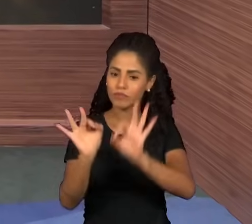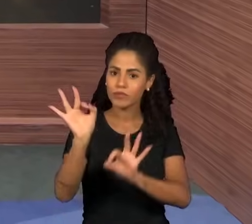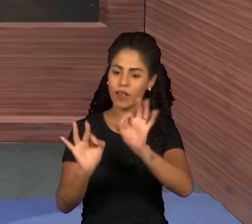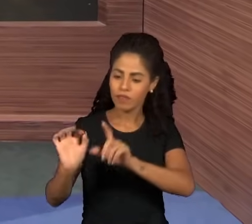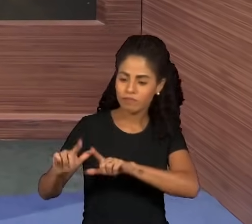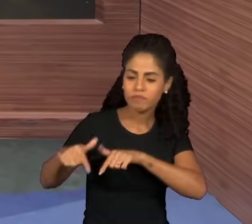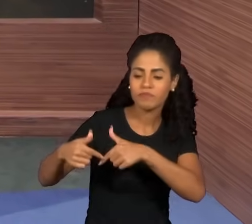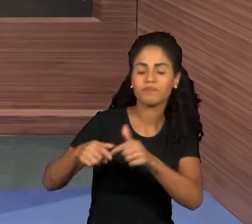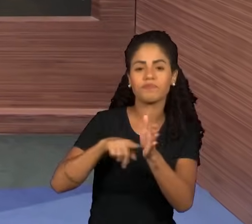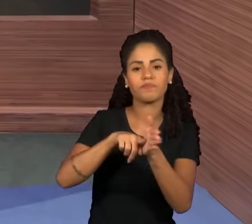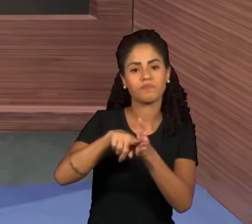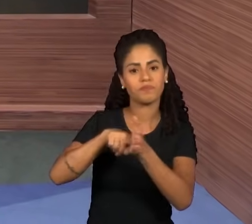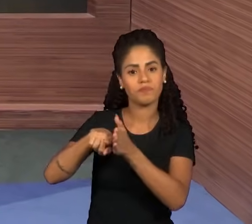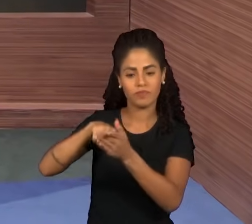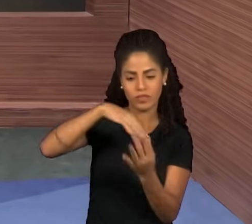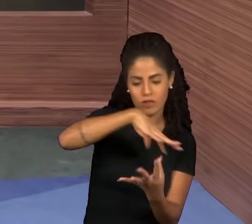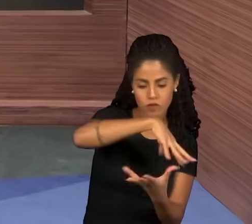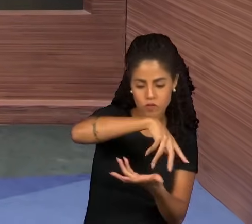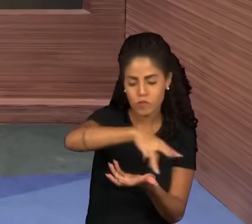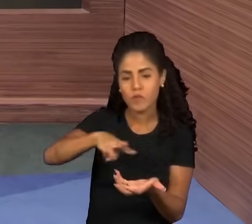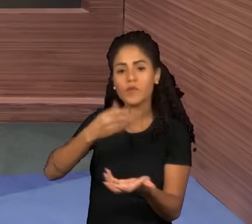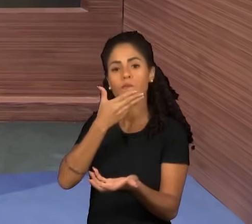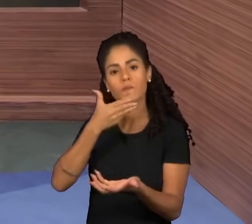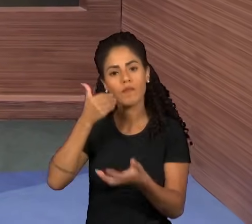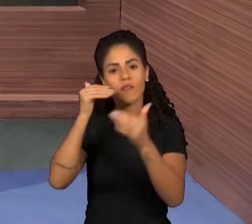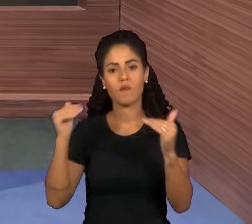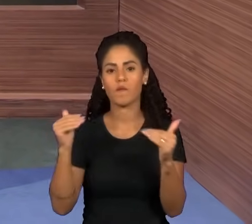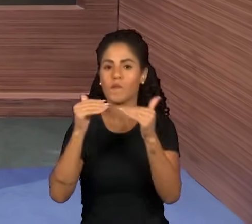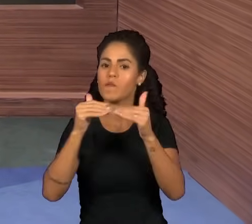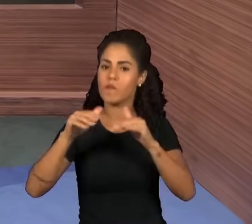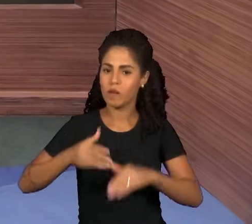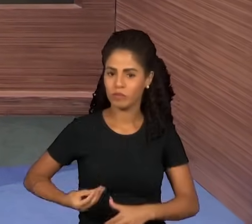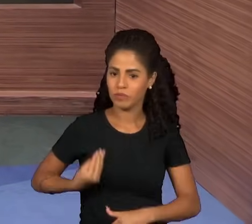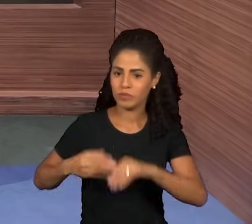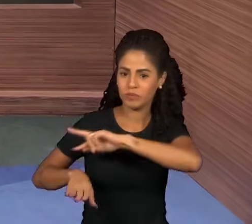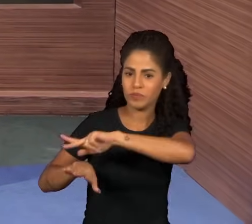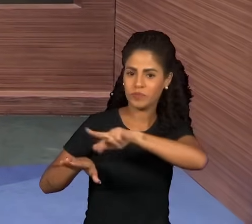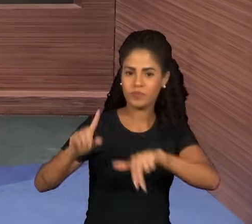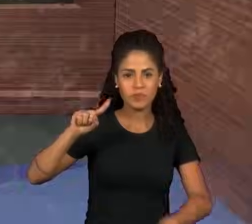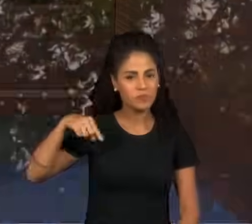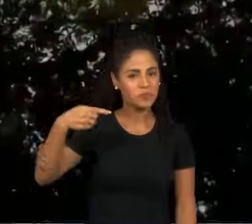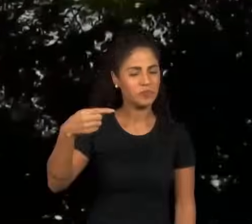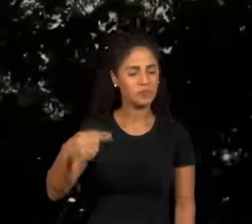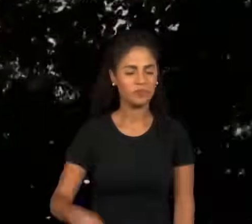ações e pesquisas por um mundo melhor e mais digno para todos. Até lá!